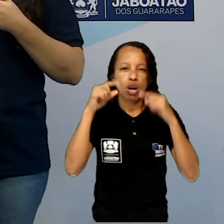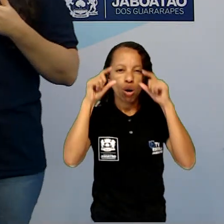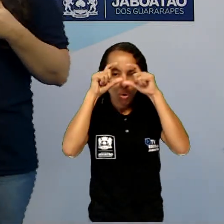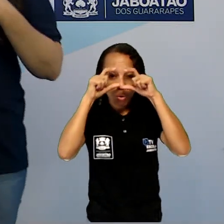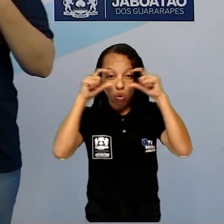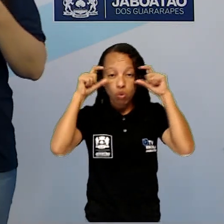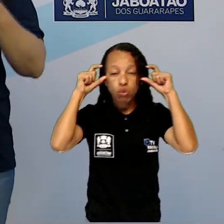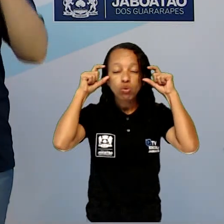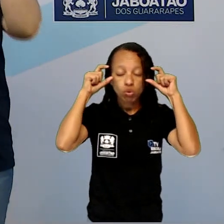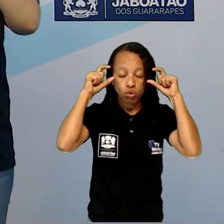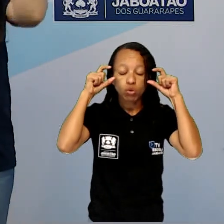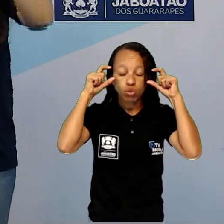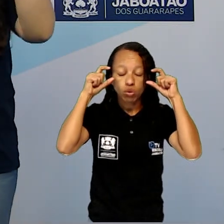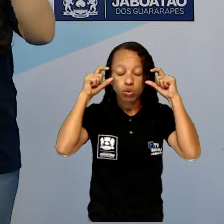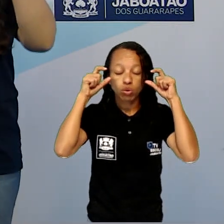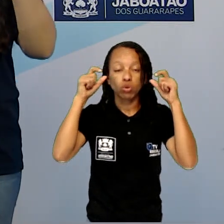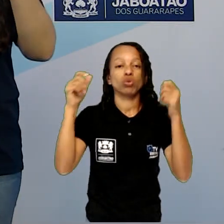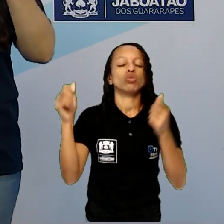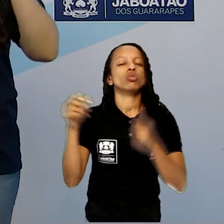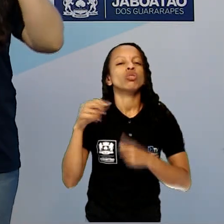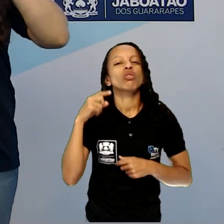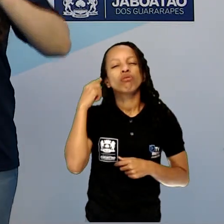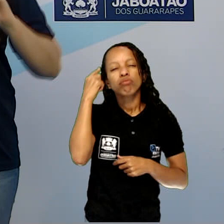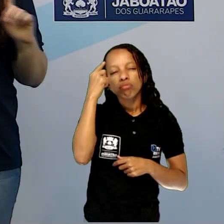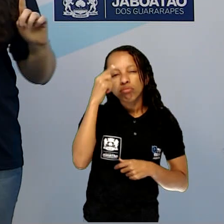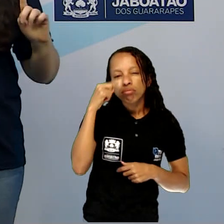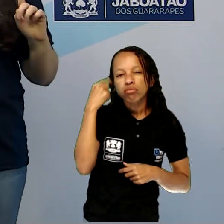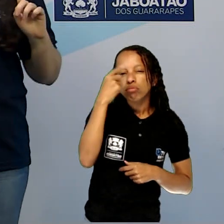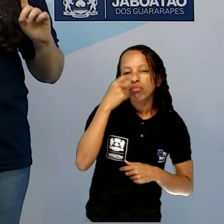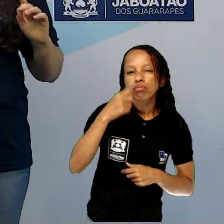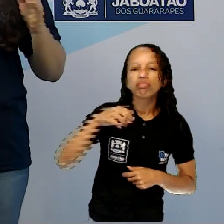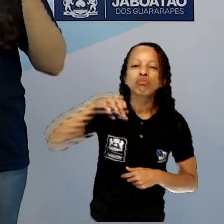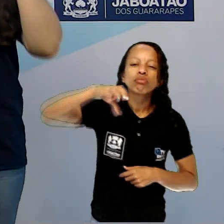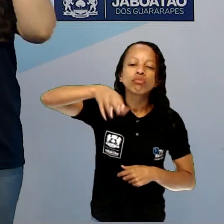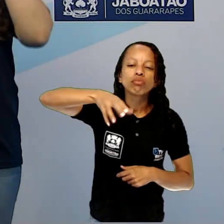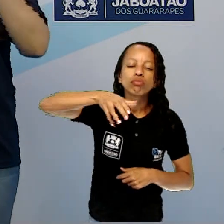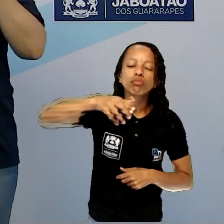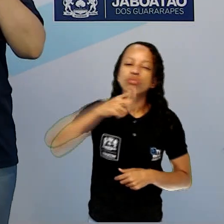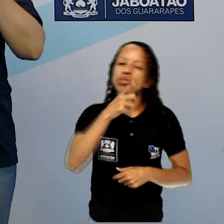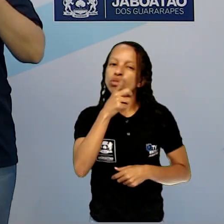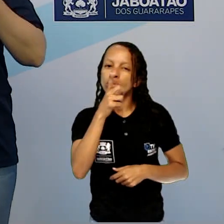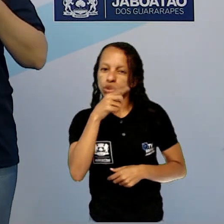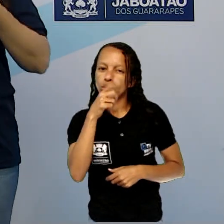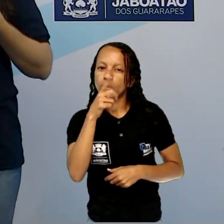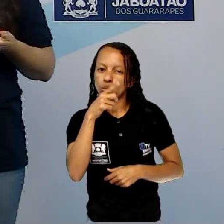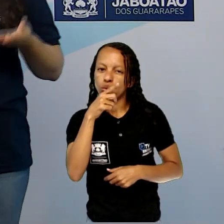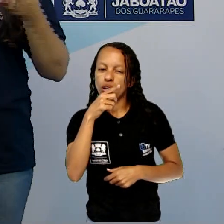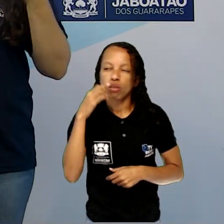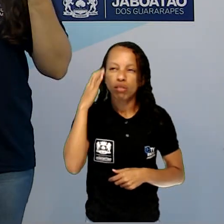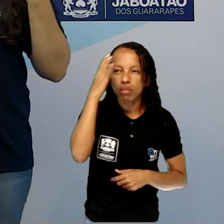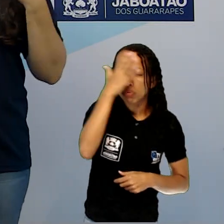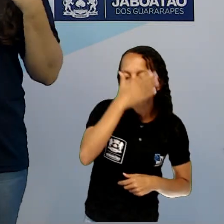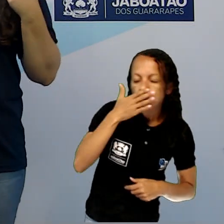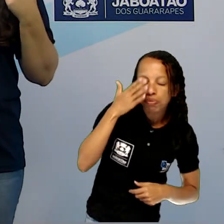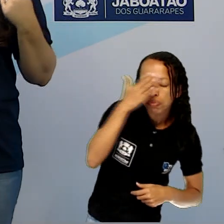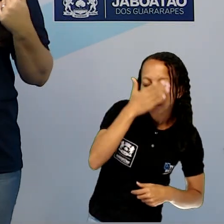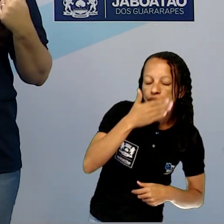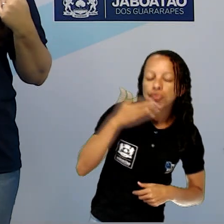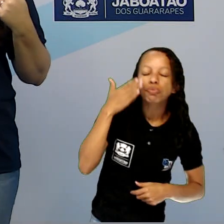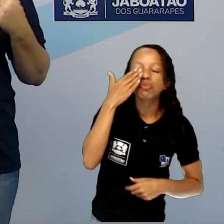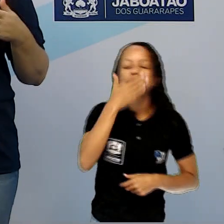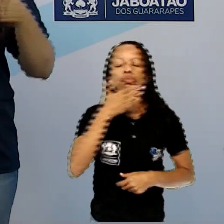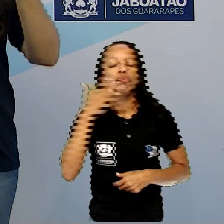com água corrente, não é esfregar o olho. Não esfregue seus olhos. Você vai lavar com água corrente, manter os